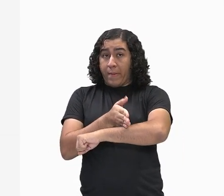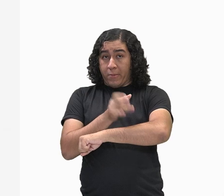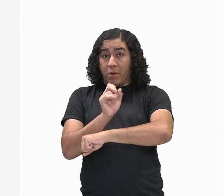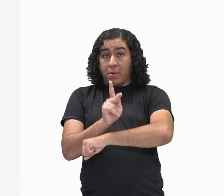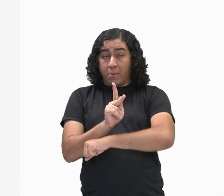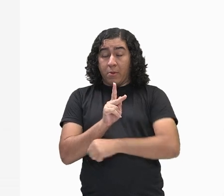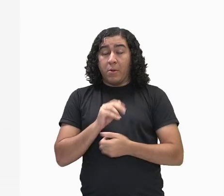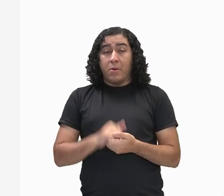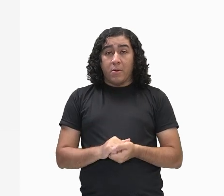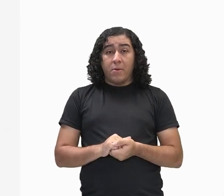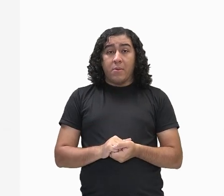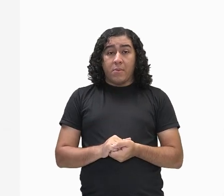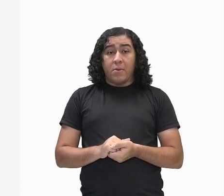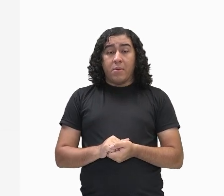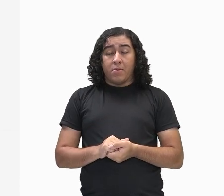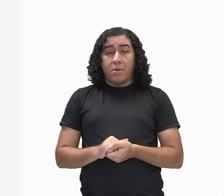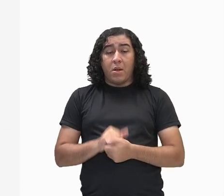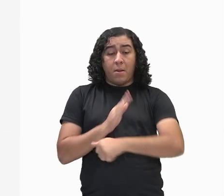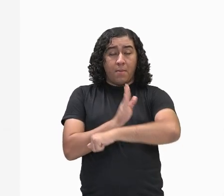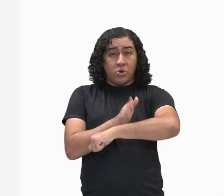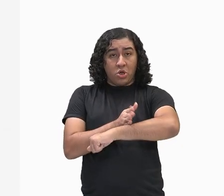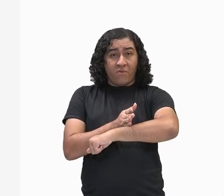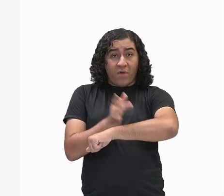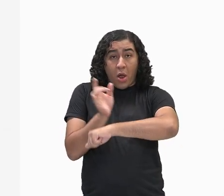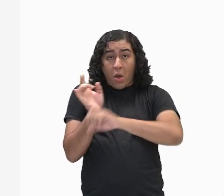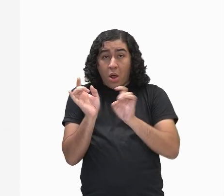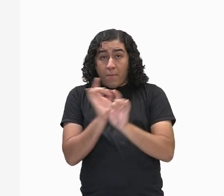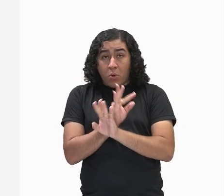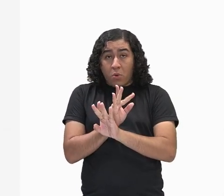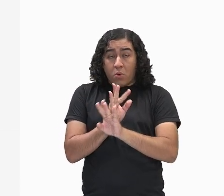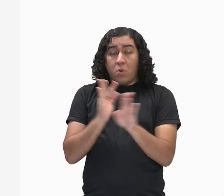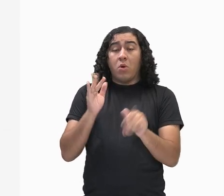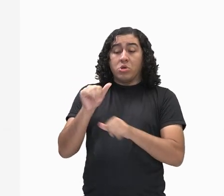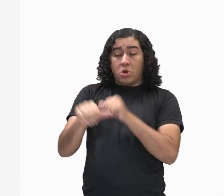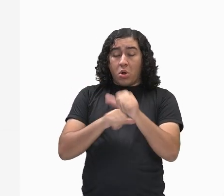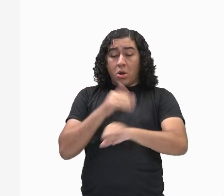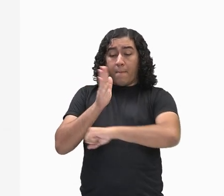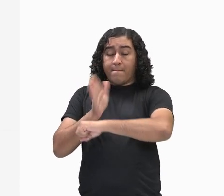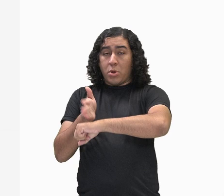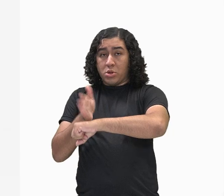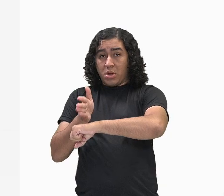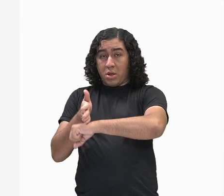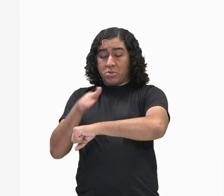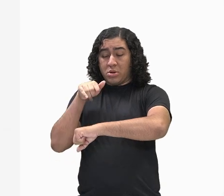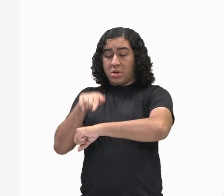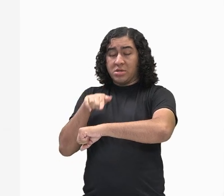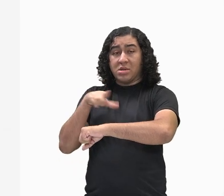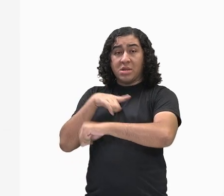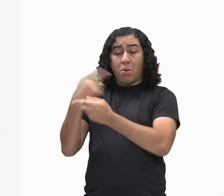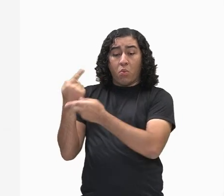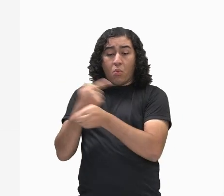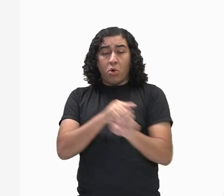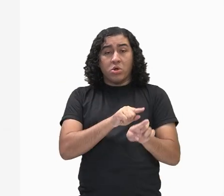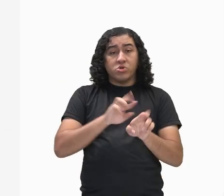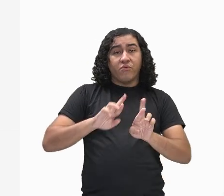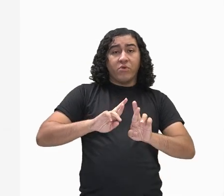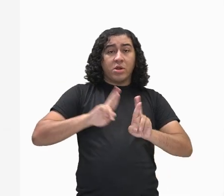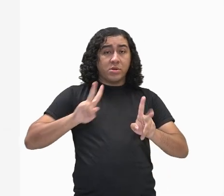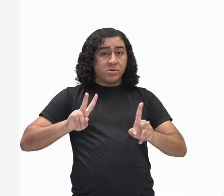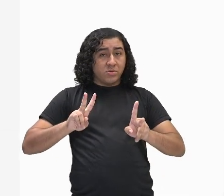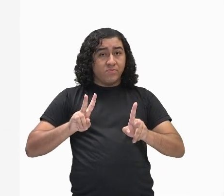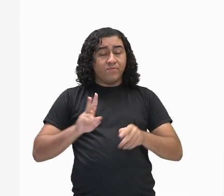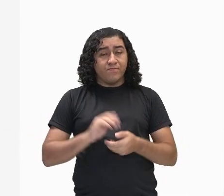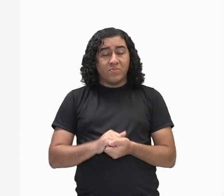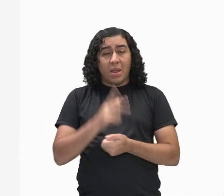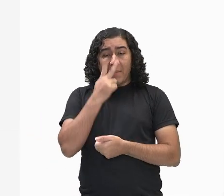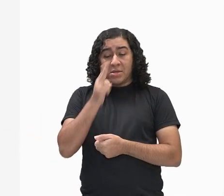medieval. Depois nós fomos para o período moderno, e no período moderno houve uma contraposição a esse período medieval,